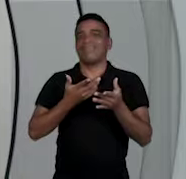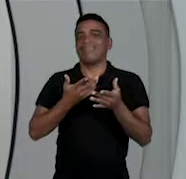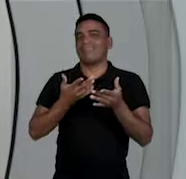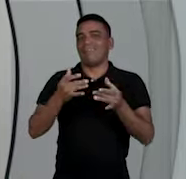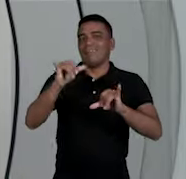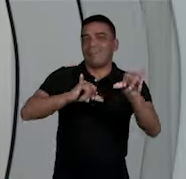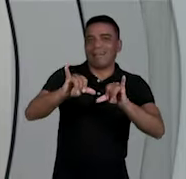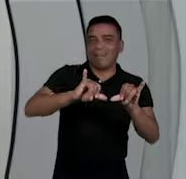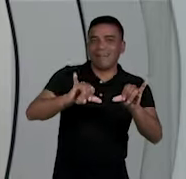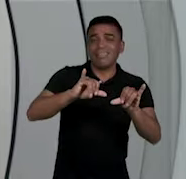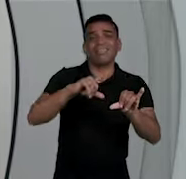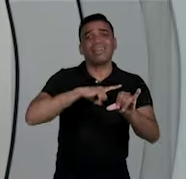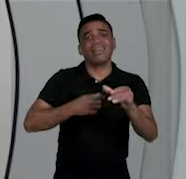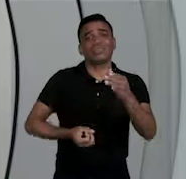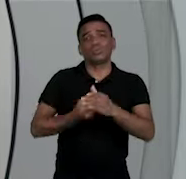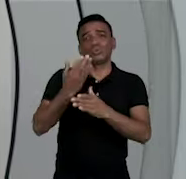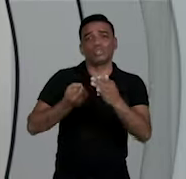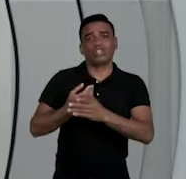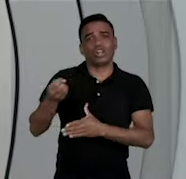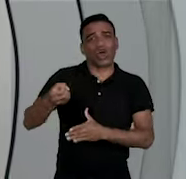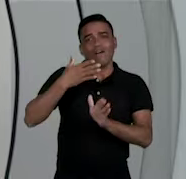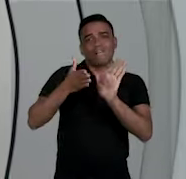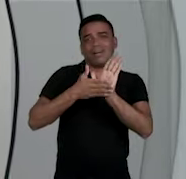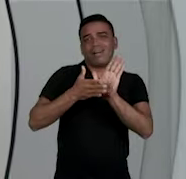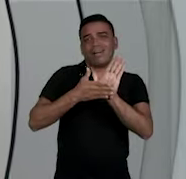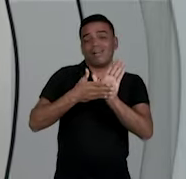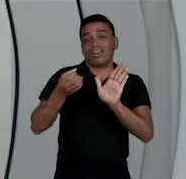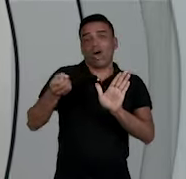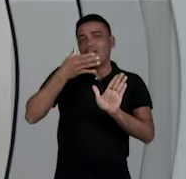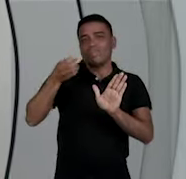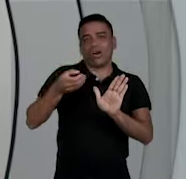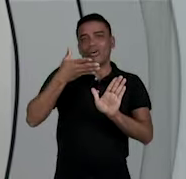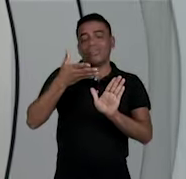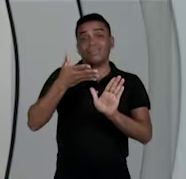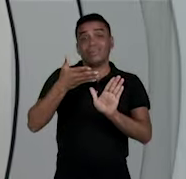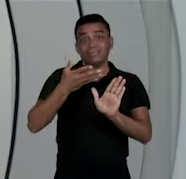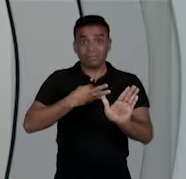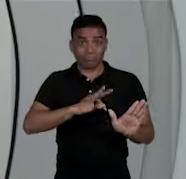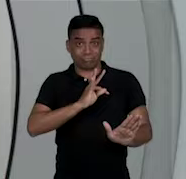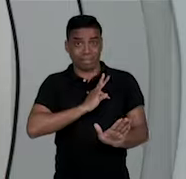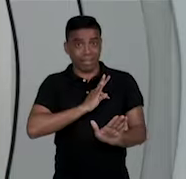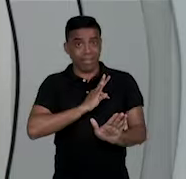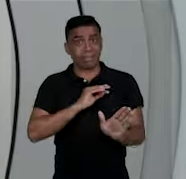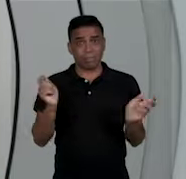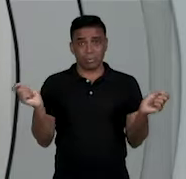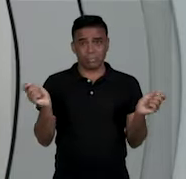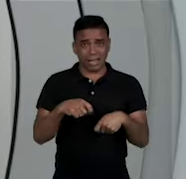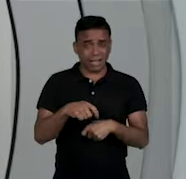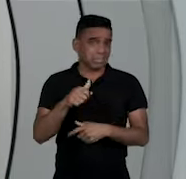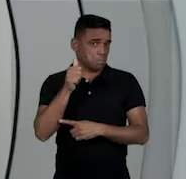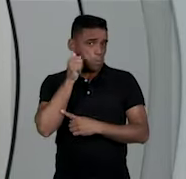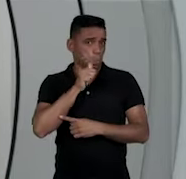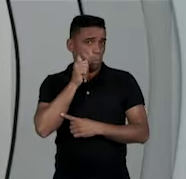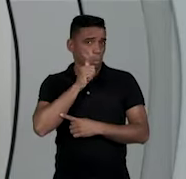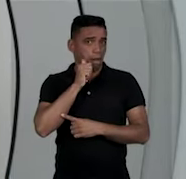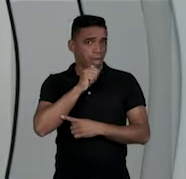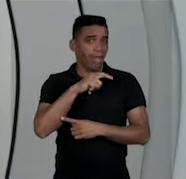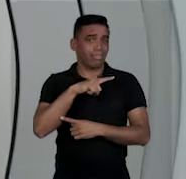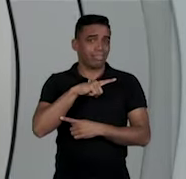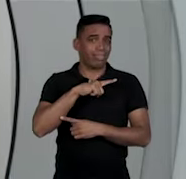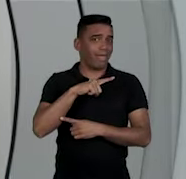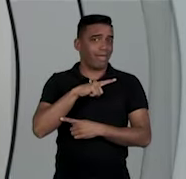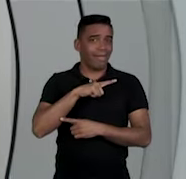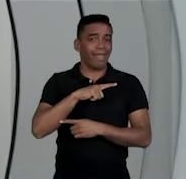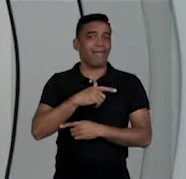Mas se a gente for ignorar essas técnicas, a gente considera que essa possibilidade existe enquanto a mulher estiver tendo o